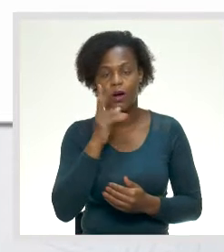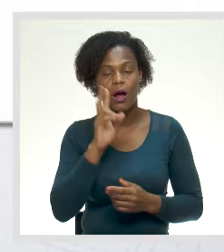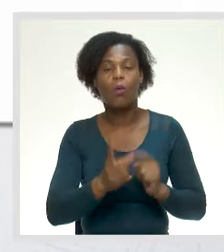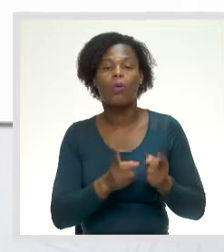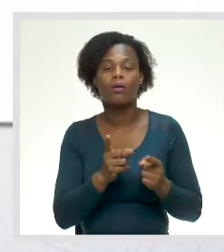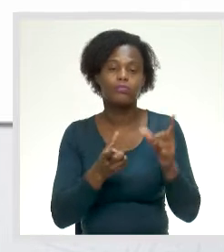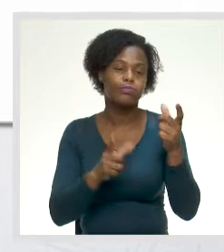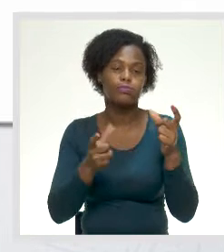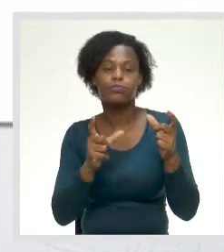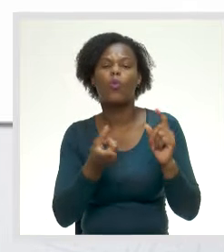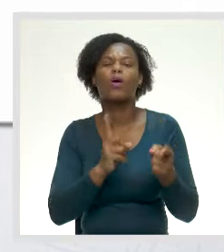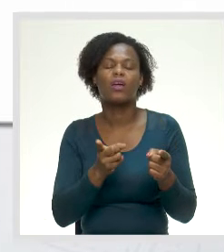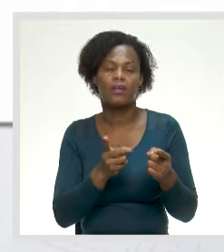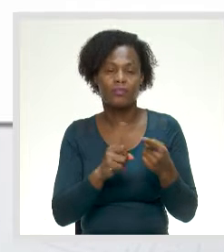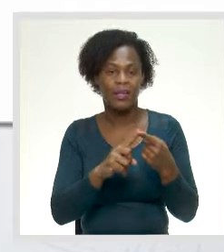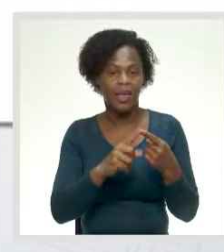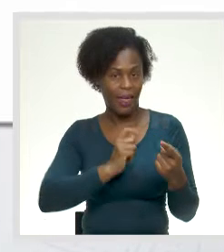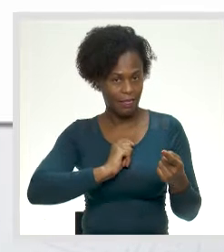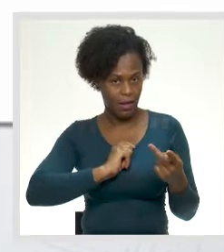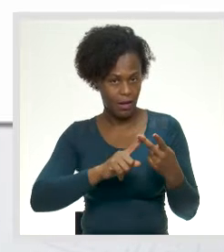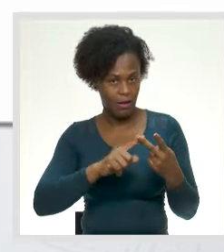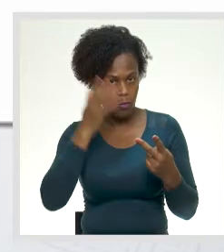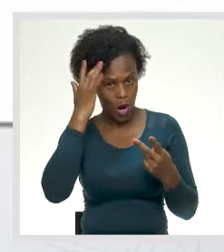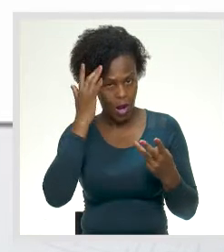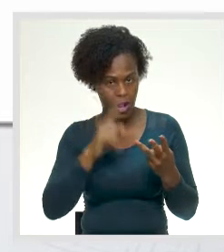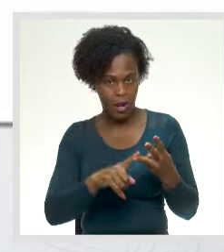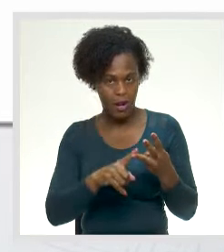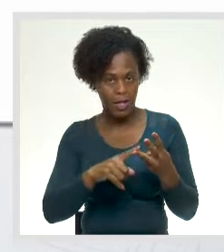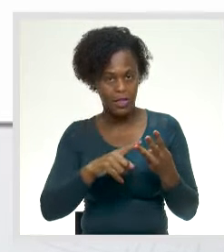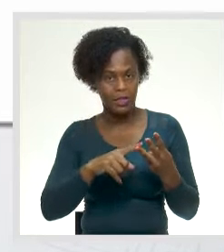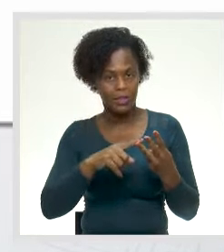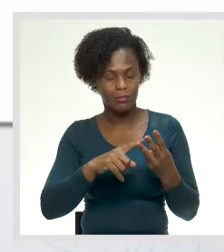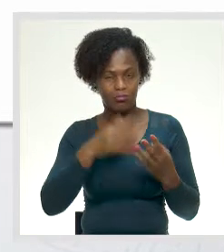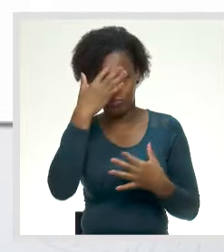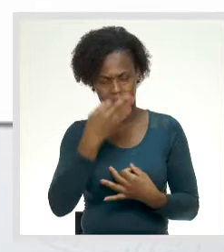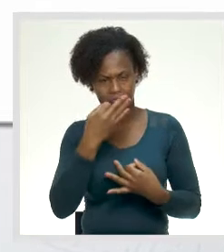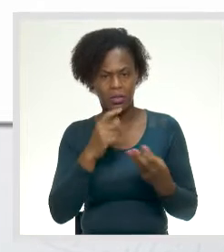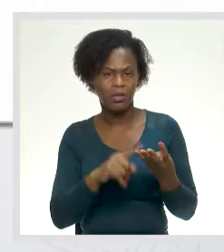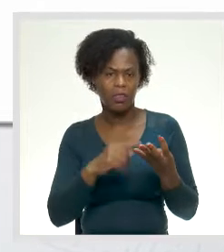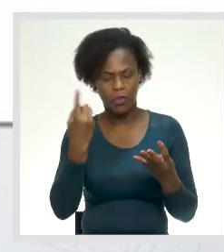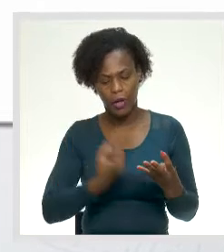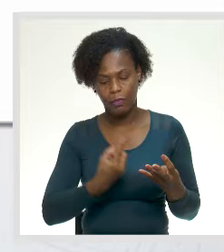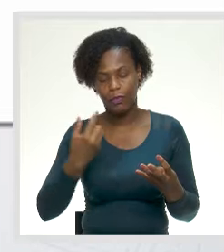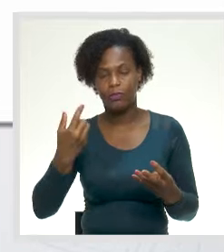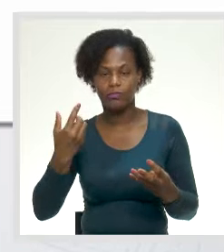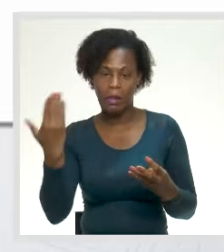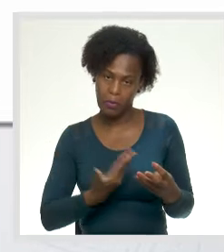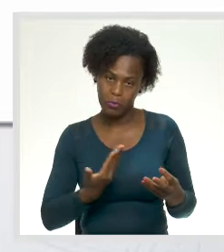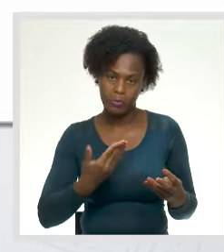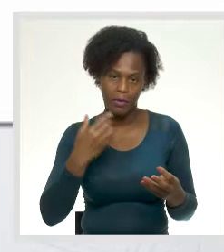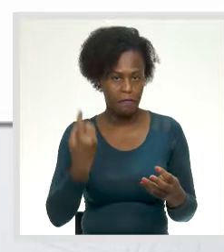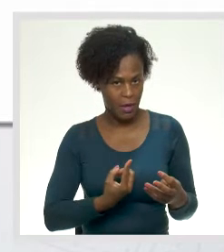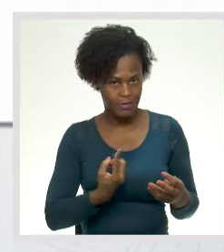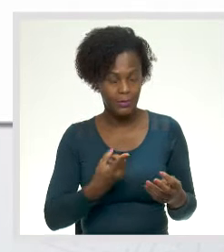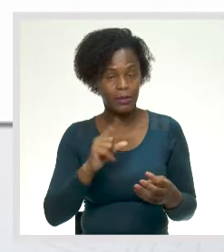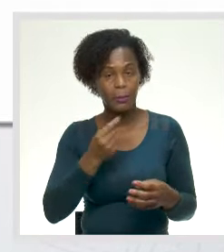os seguintes conceitos: a ética, moral, o civismo, direitos e deveres, como